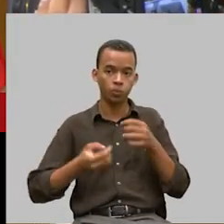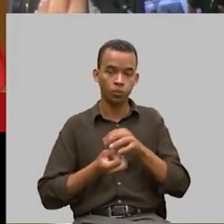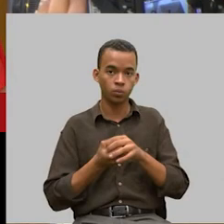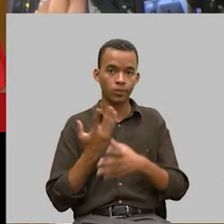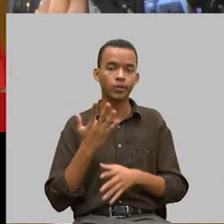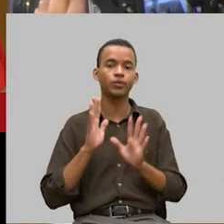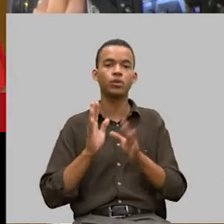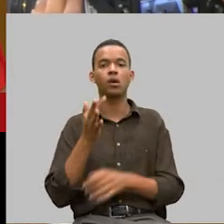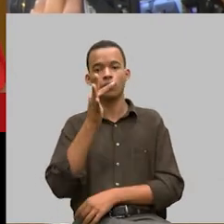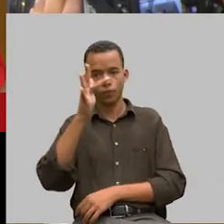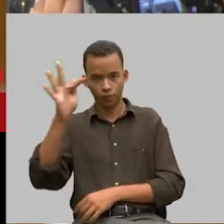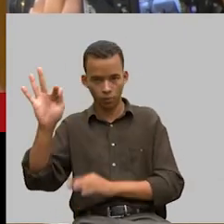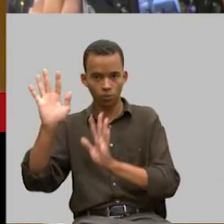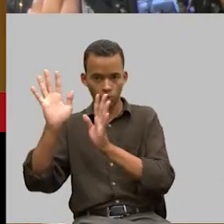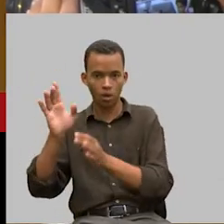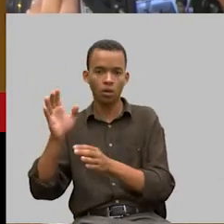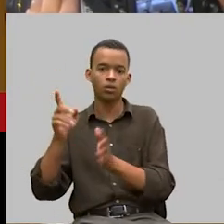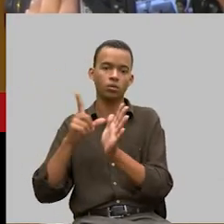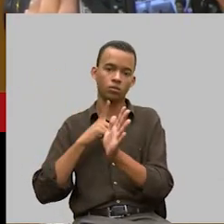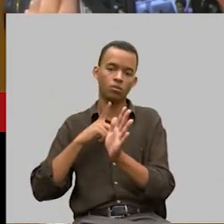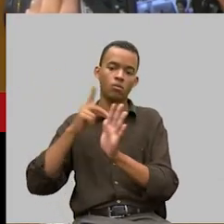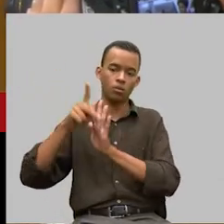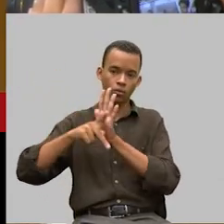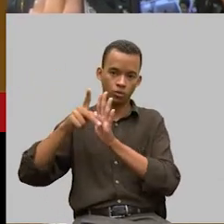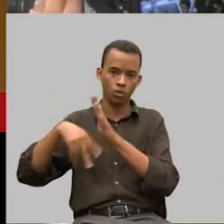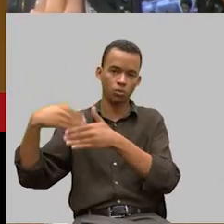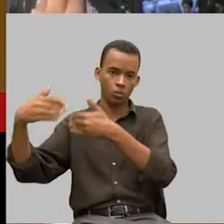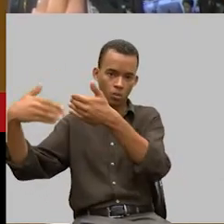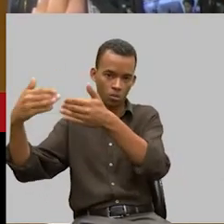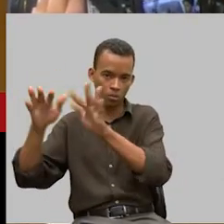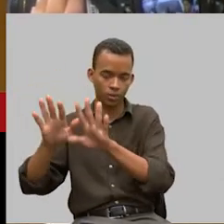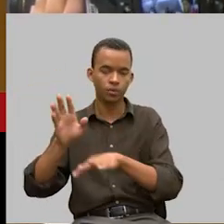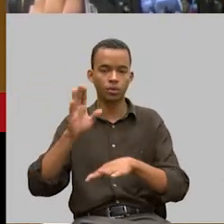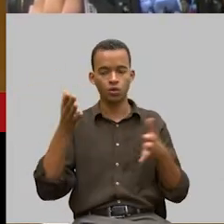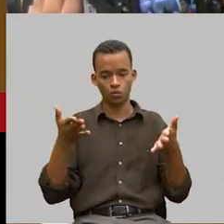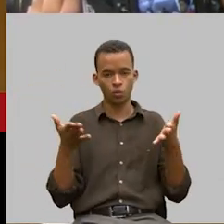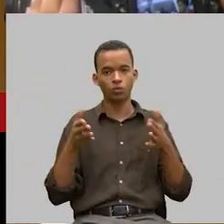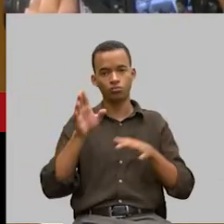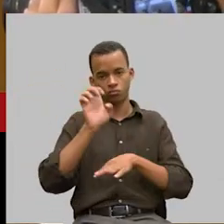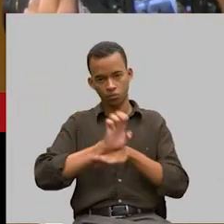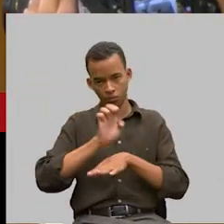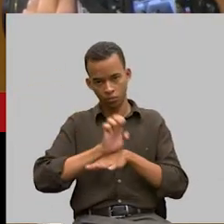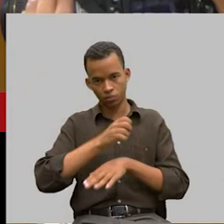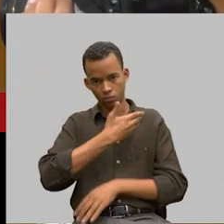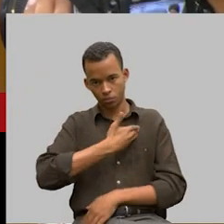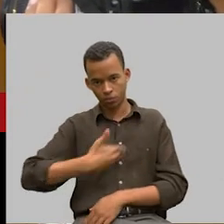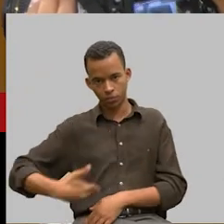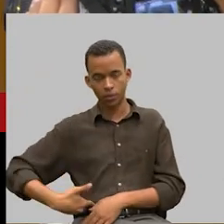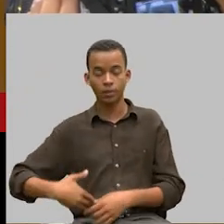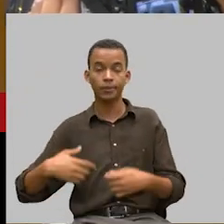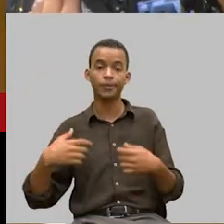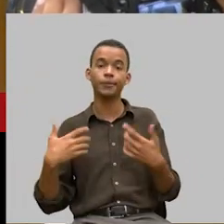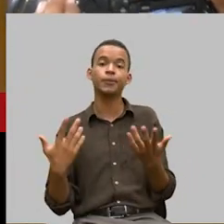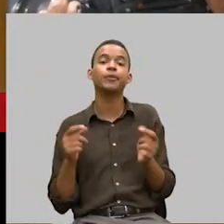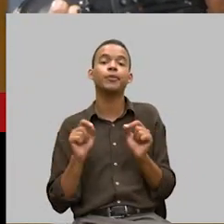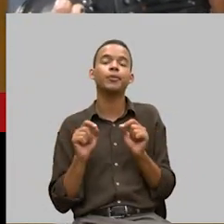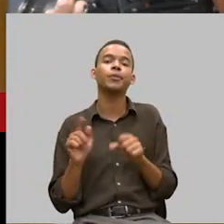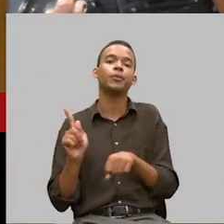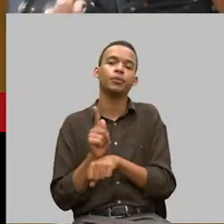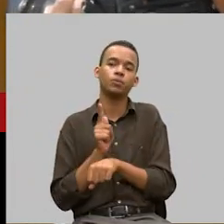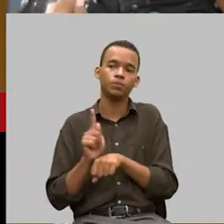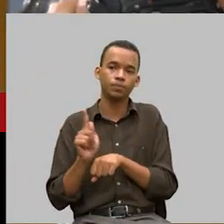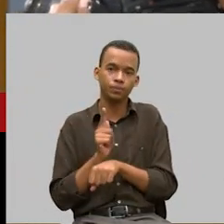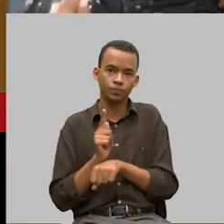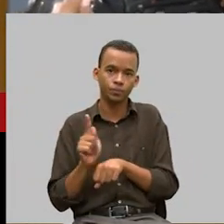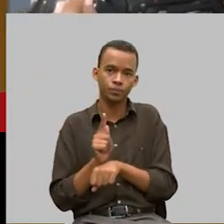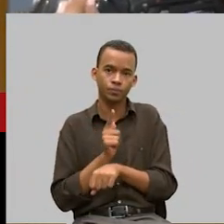tem alguns projetos sendo encaminhados e ele depende eh da Boa Vontade do gestor